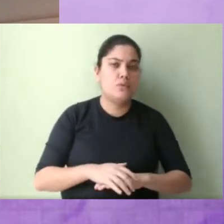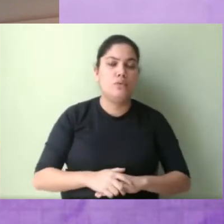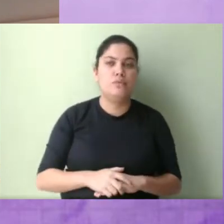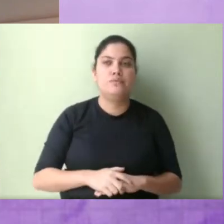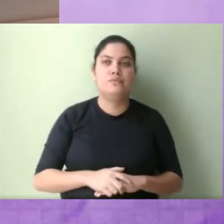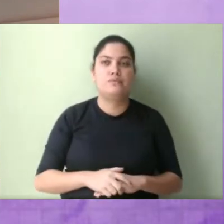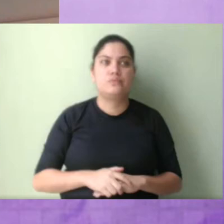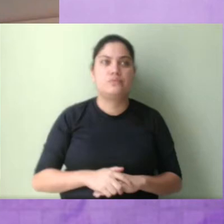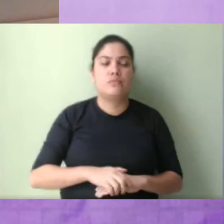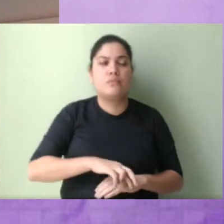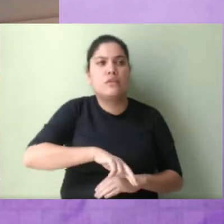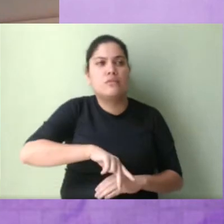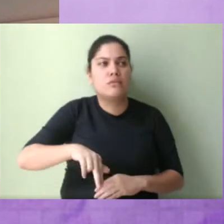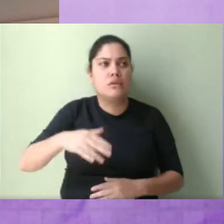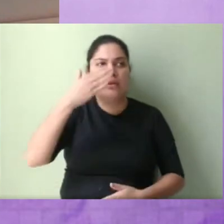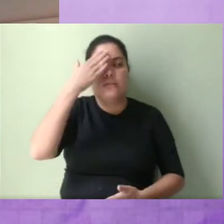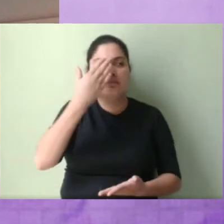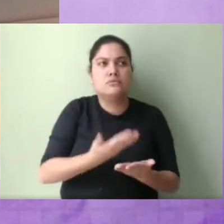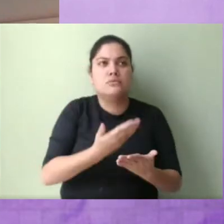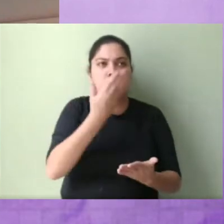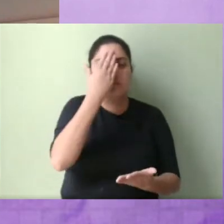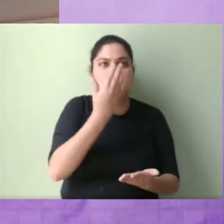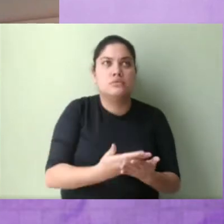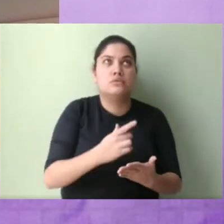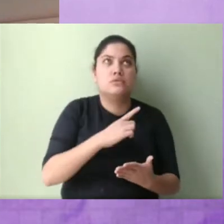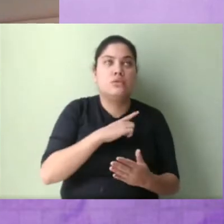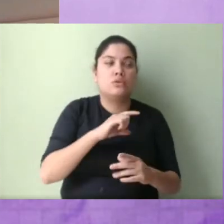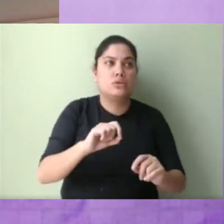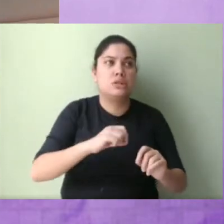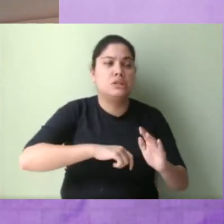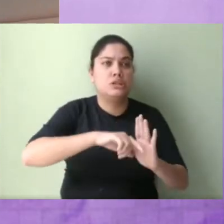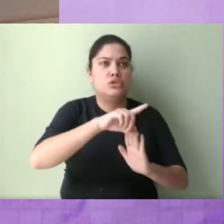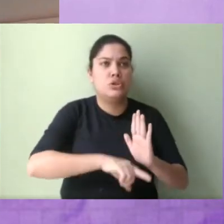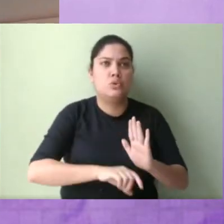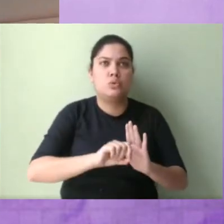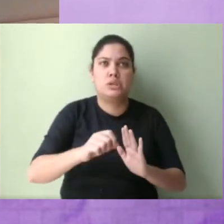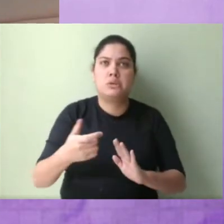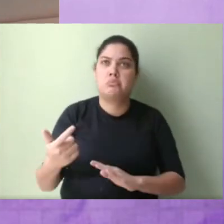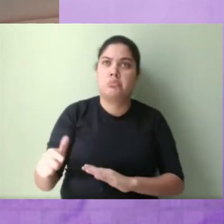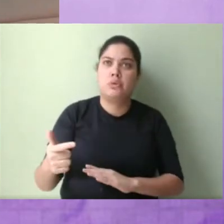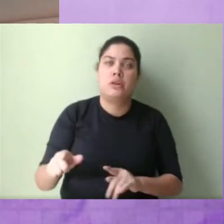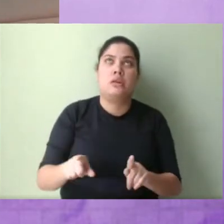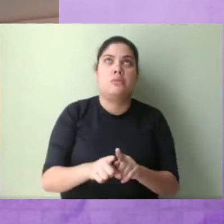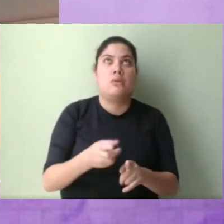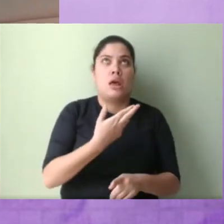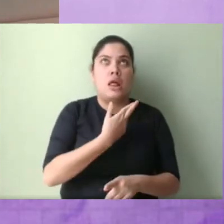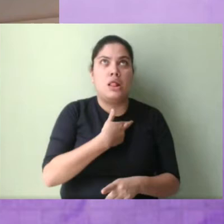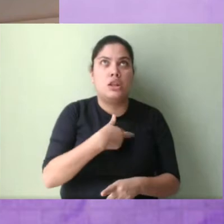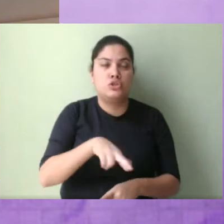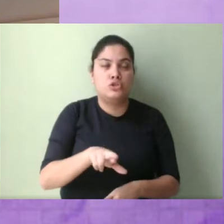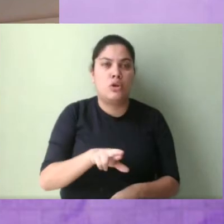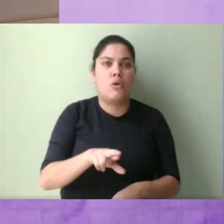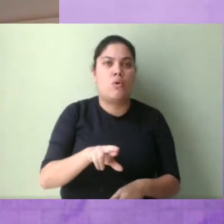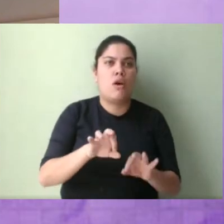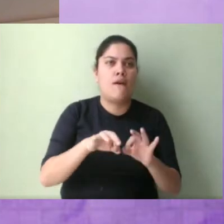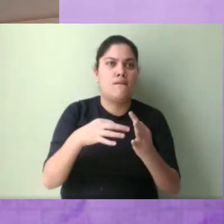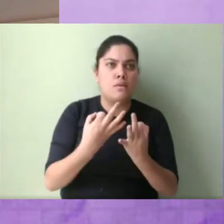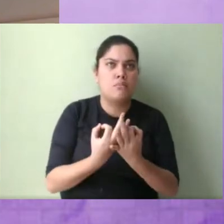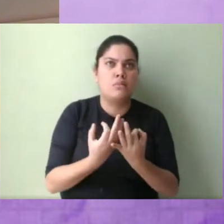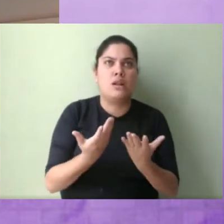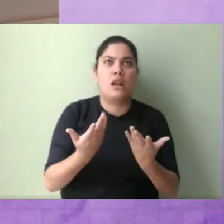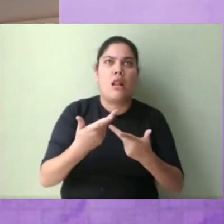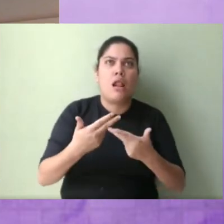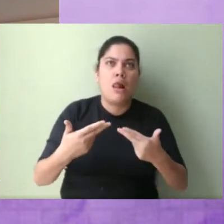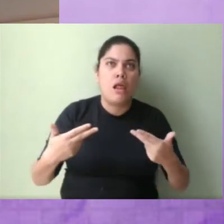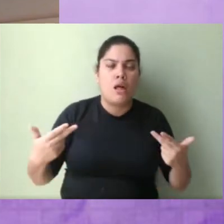porque nós, mulheres e minorias, estamos num risco maior de passar por isso, e muito das crenças que você tem com relação